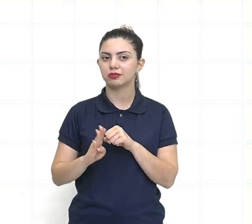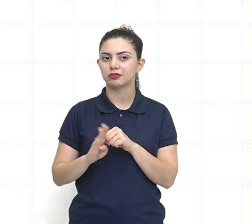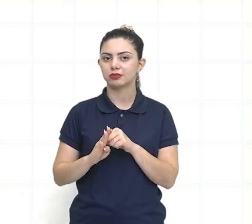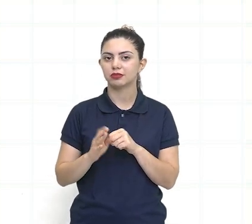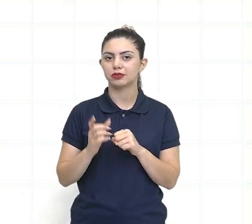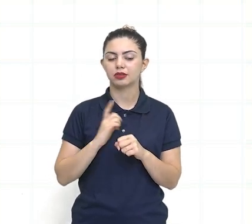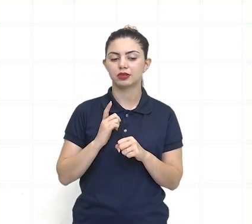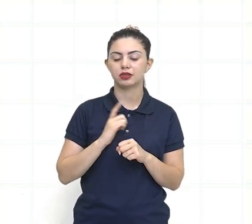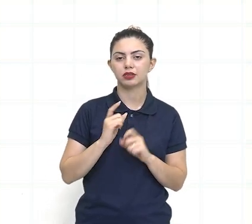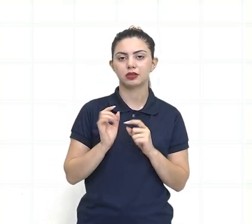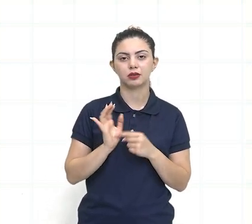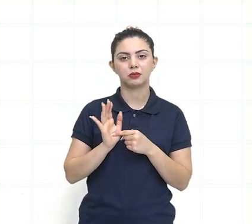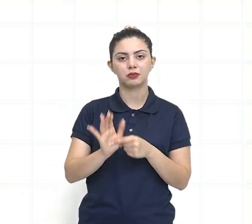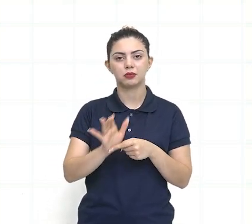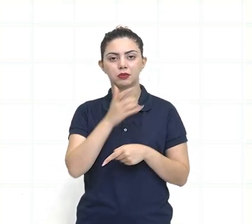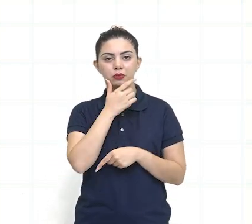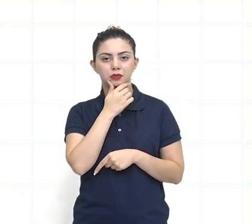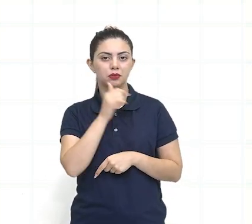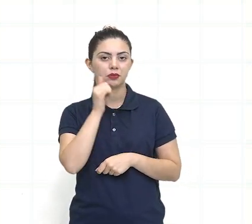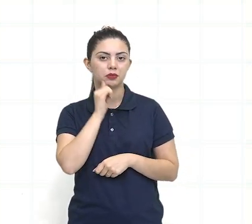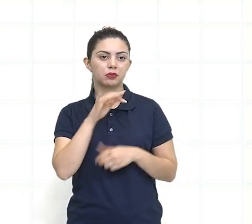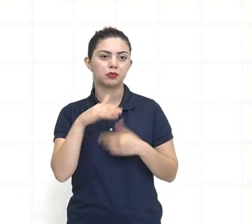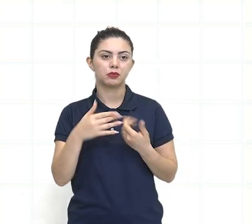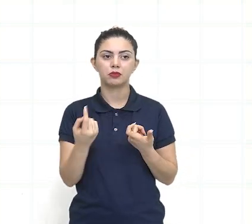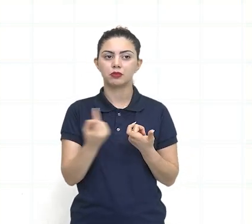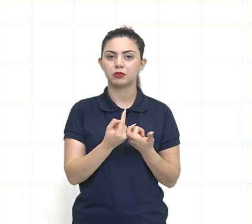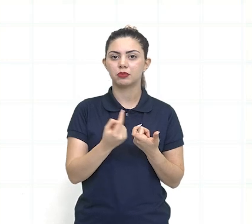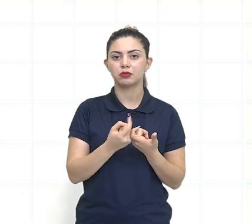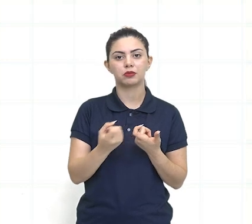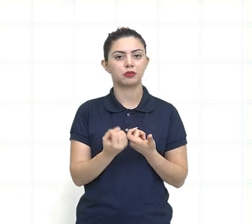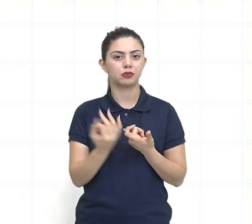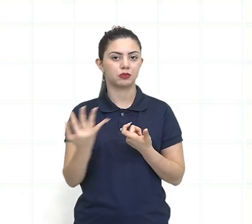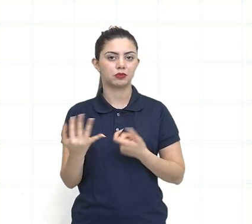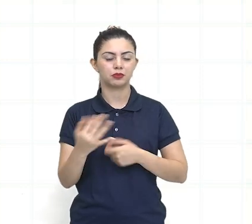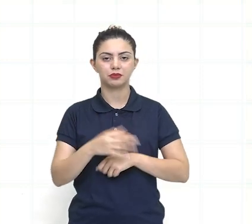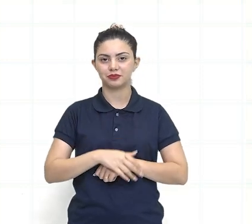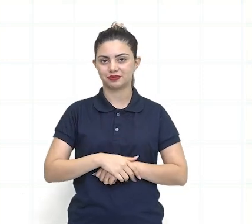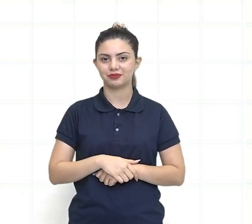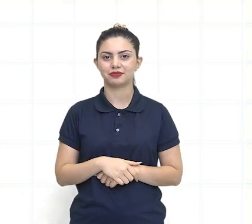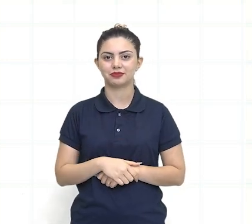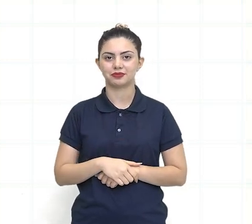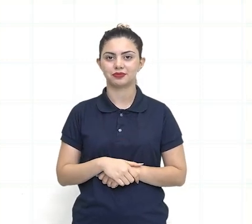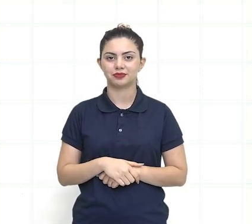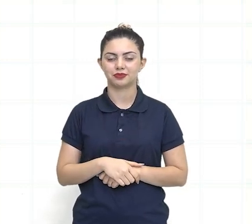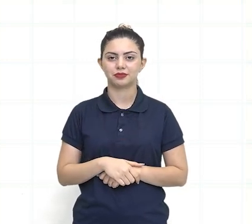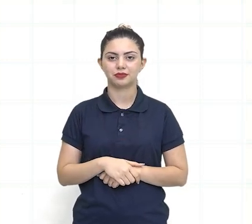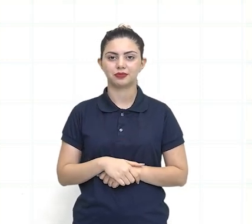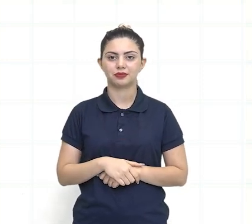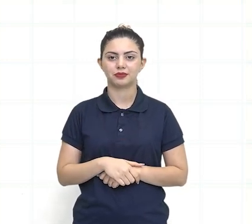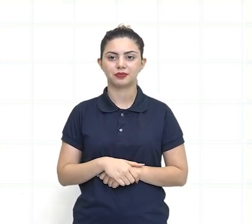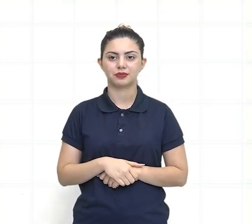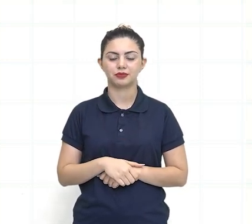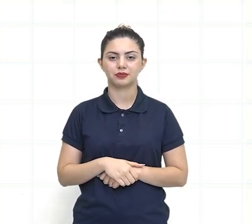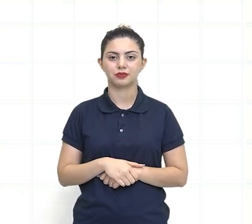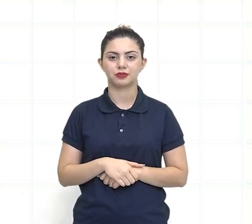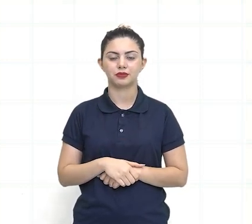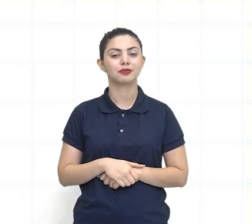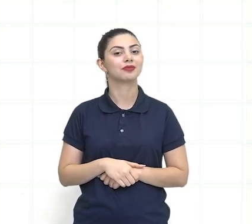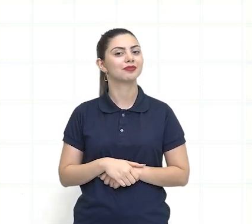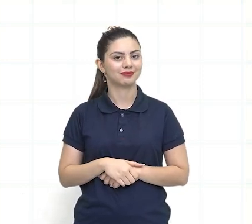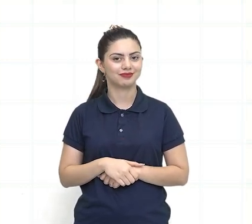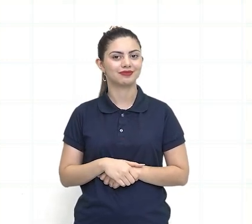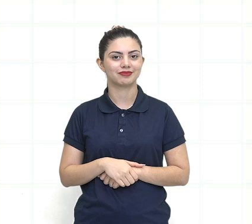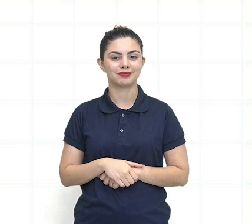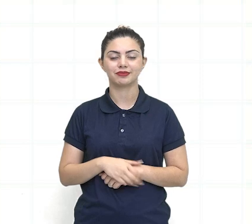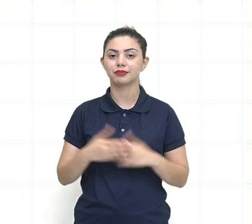indicar o masculino ou o feminino, ou o singular ou o plural. Ok? Muito bem.